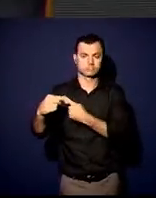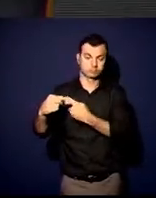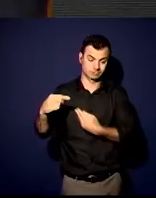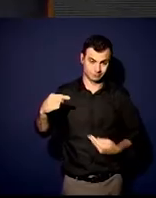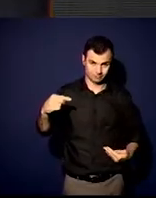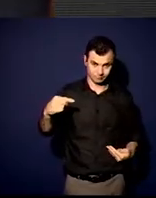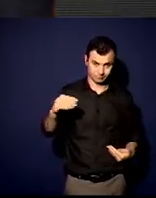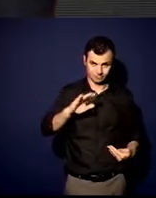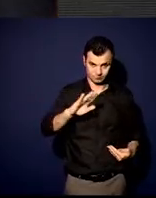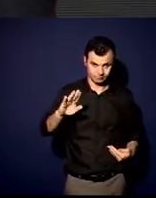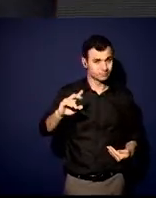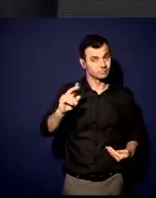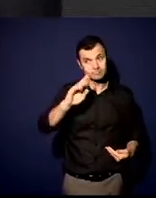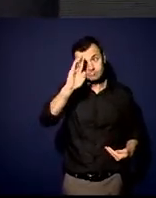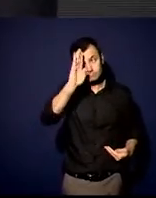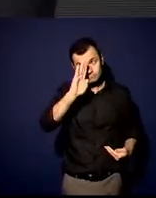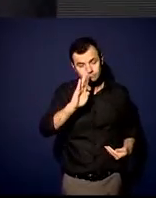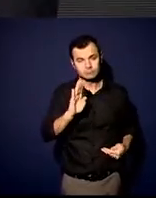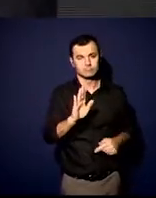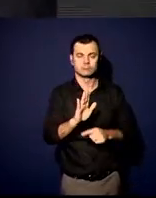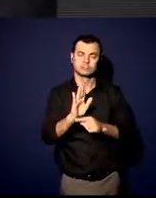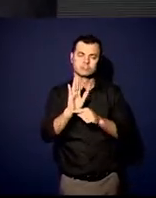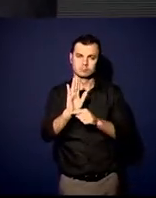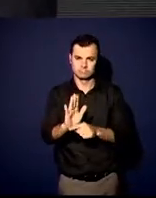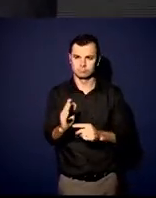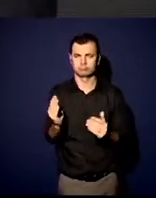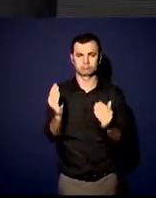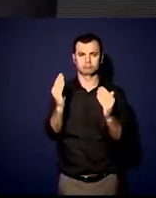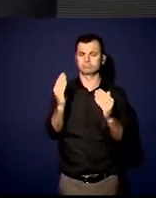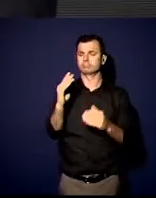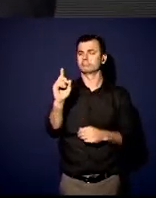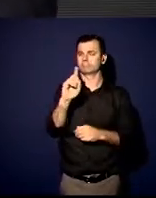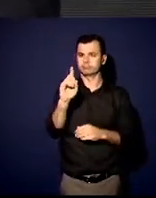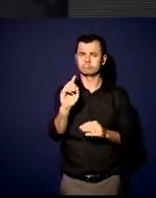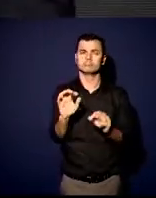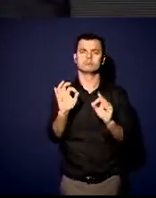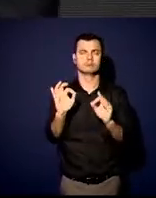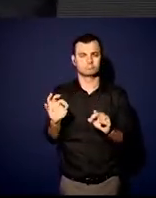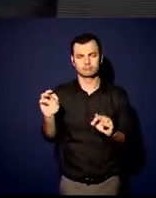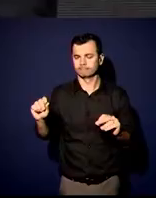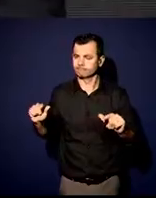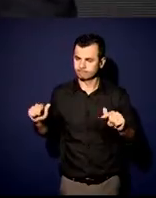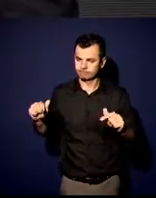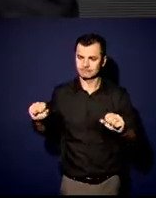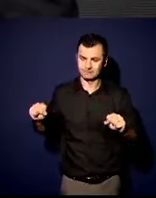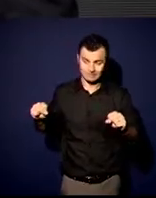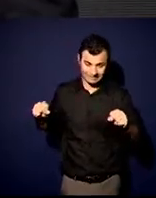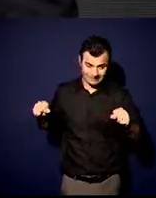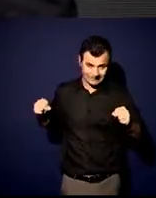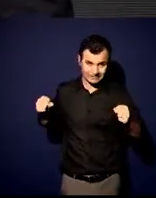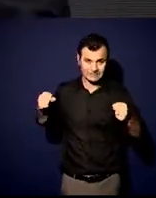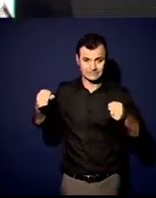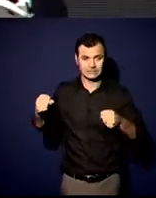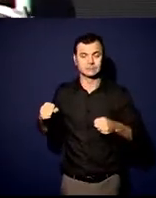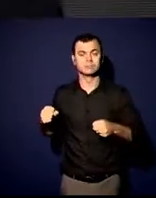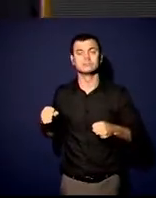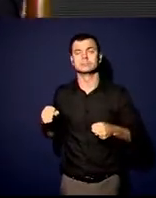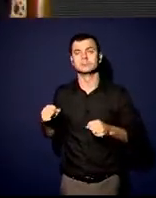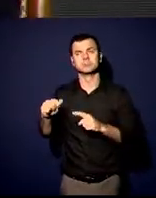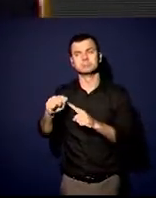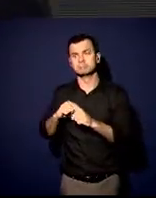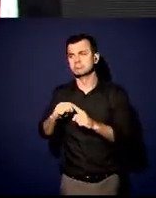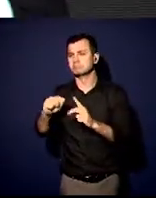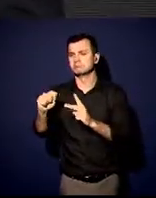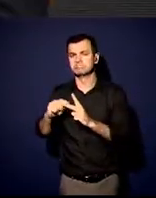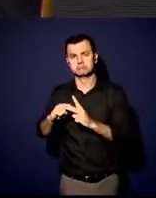país a gente não tem dúvidas que que faremos muito esforço sem prazo não é não é um mês